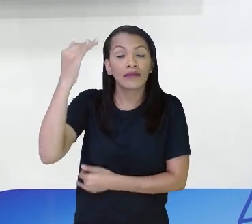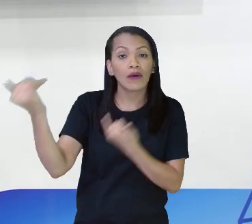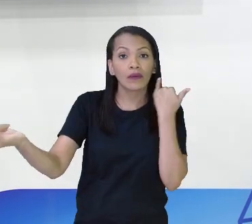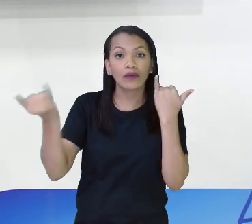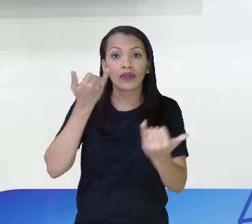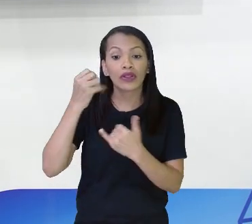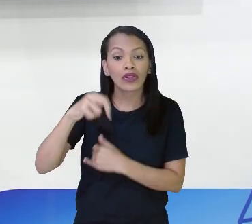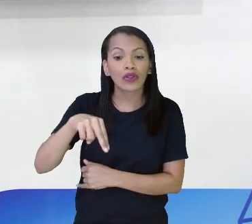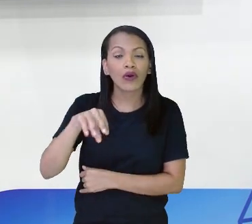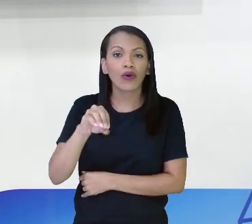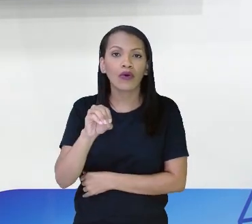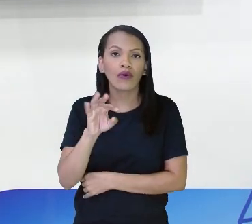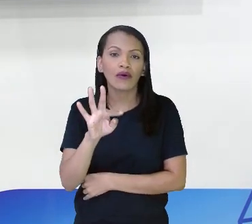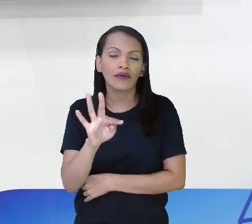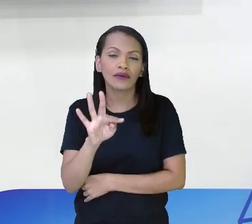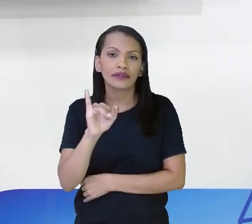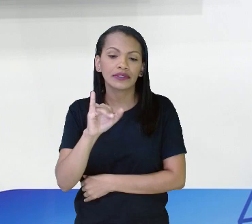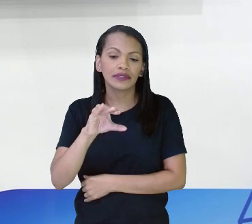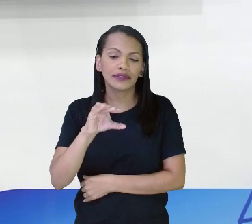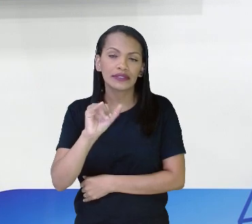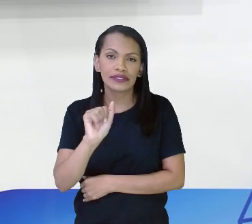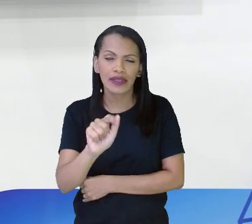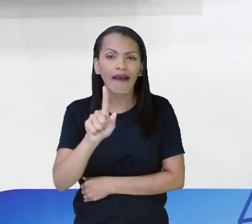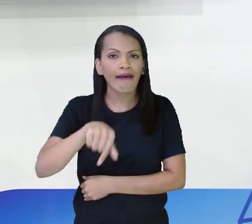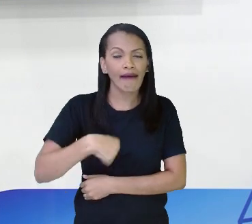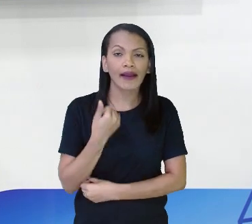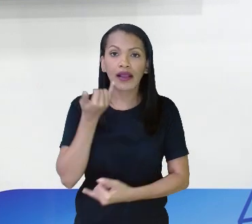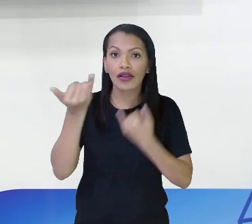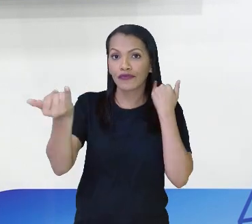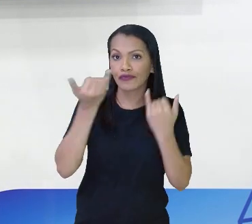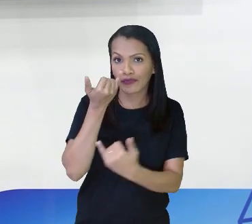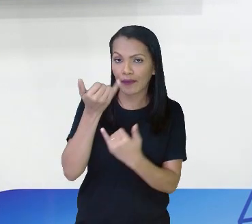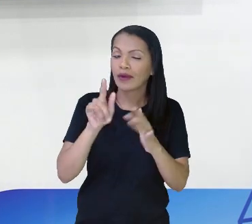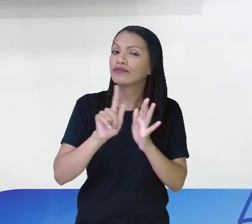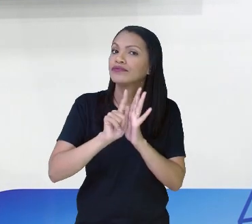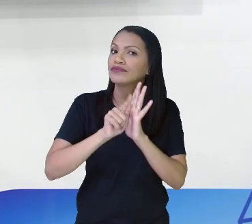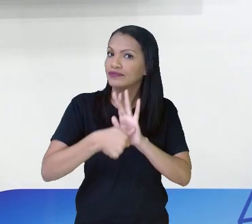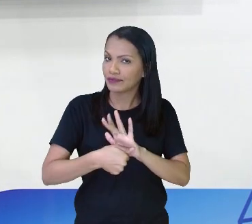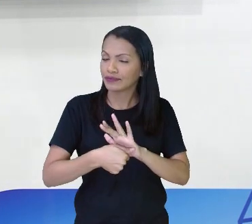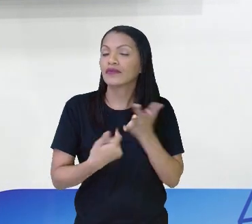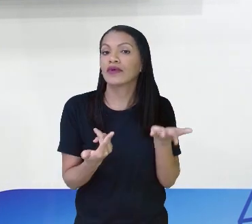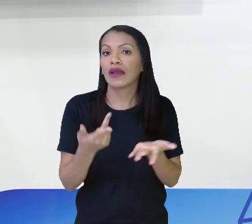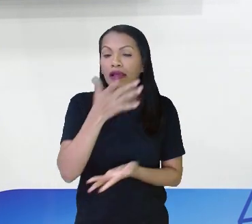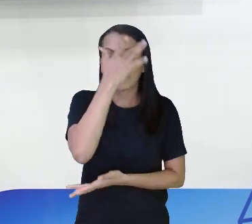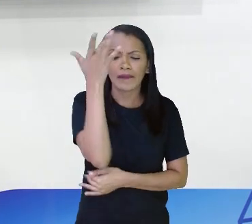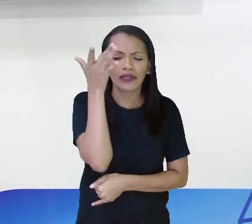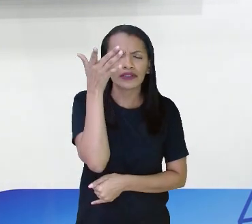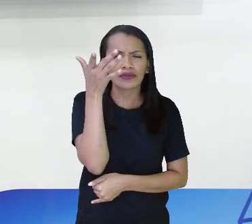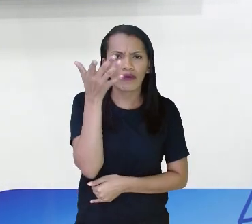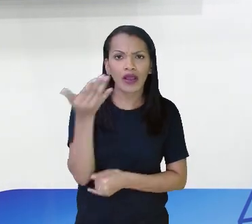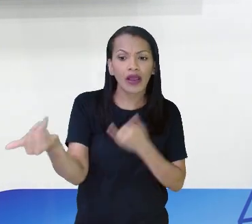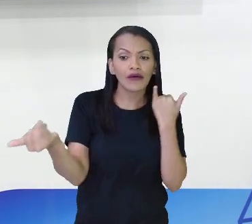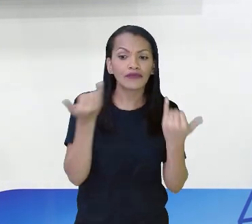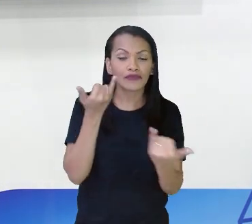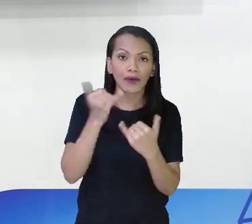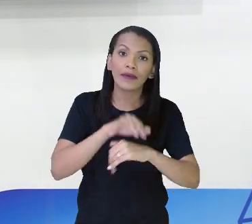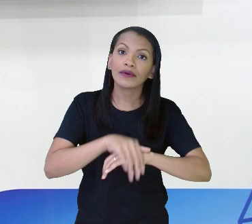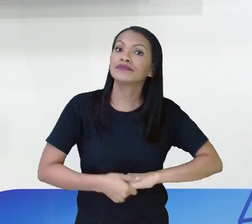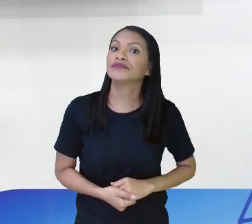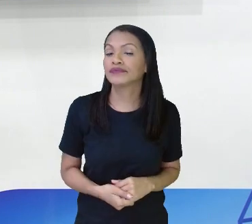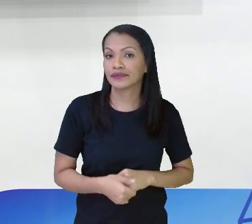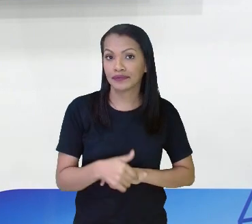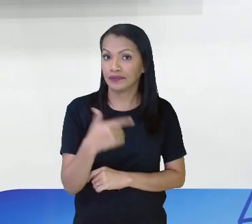notícia, informar. Para isso, esse gênero textual existe, para deixar a população informada.